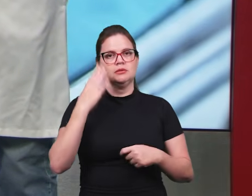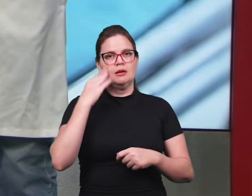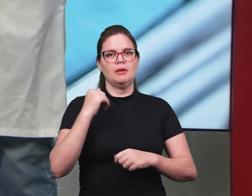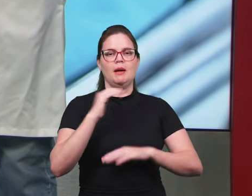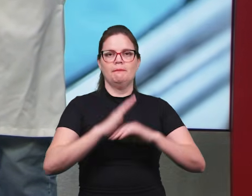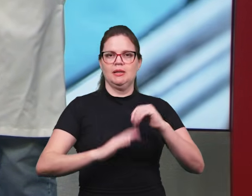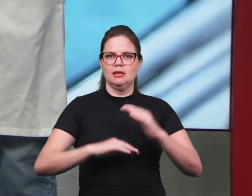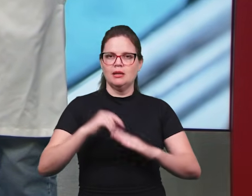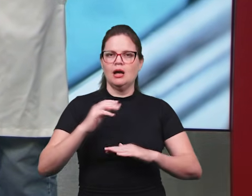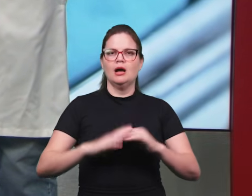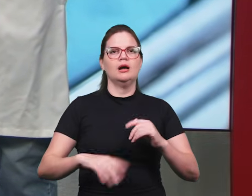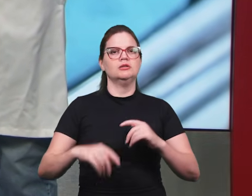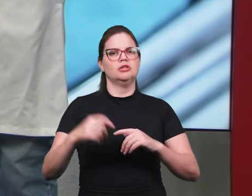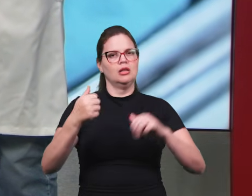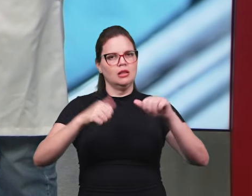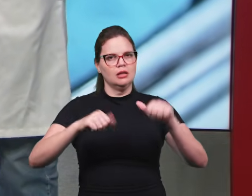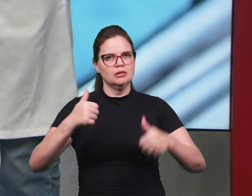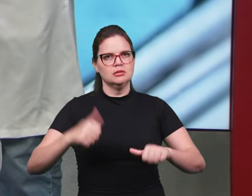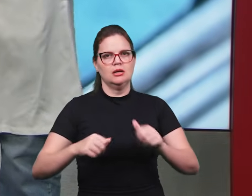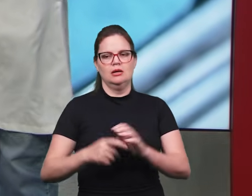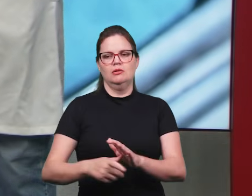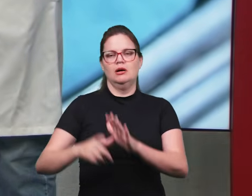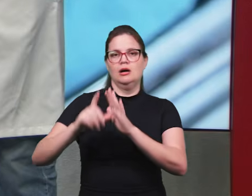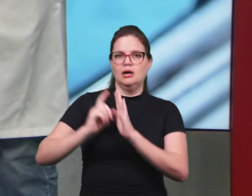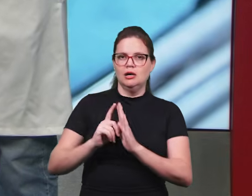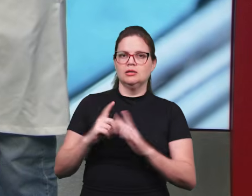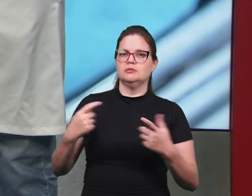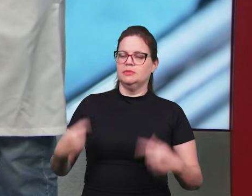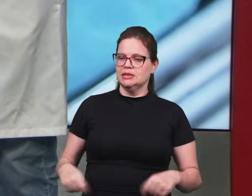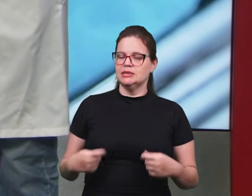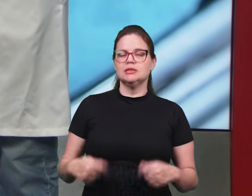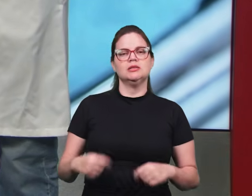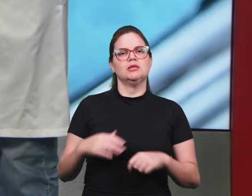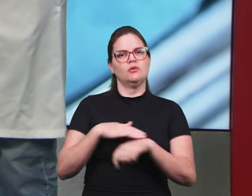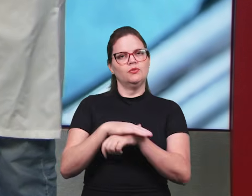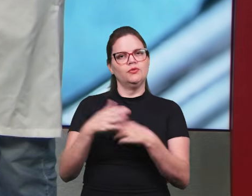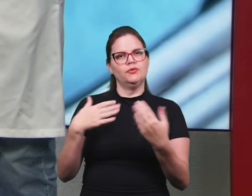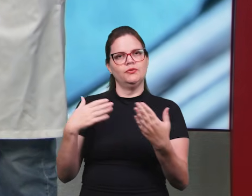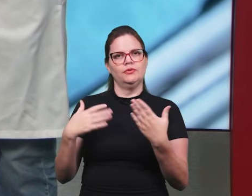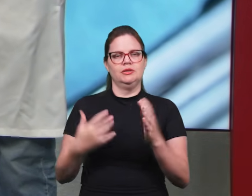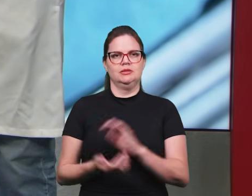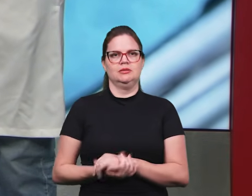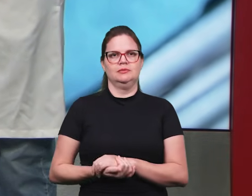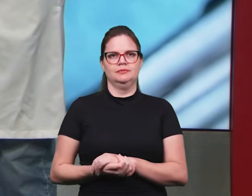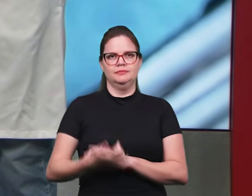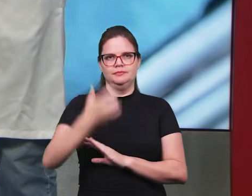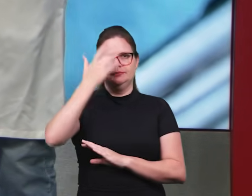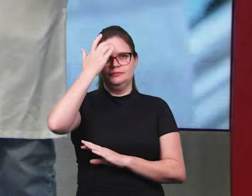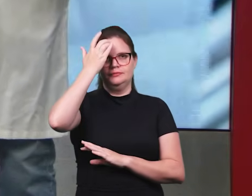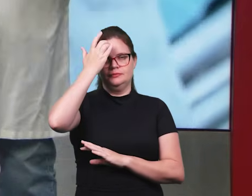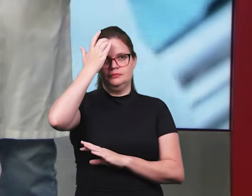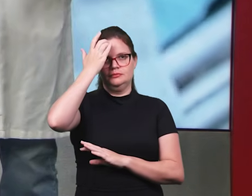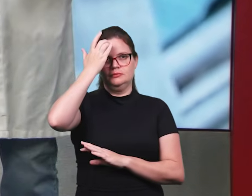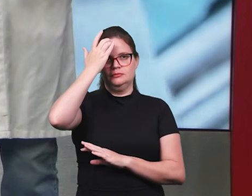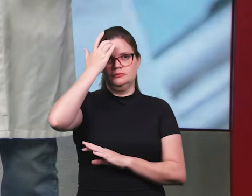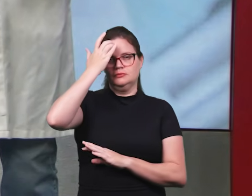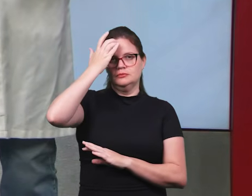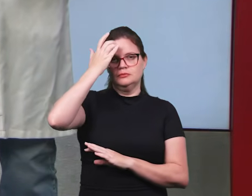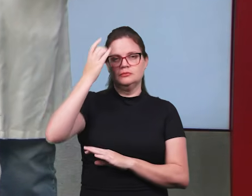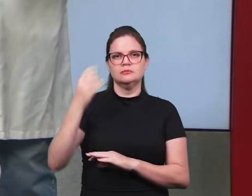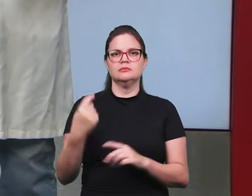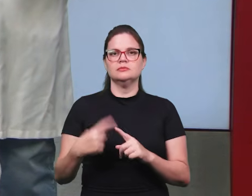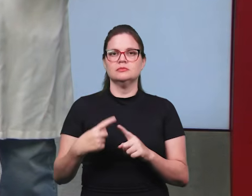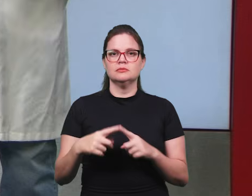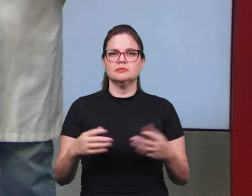ter uma avaliação pré-operatória do paciente, junto com a avaliação cardiológica. Alguns medicamentos seus